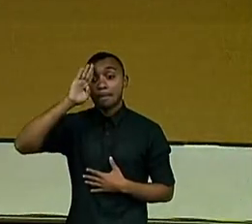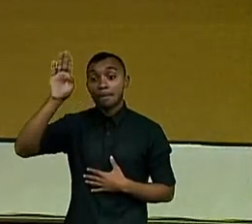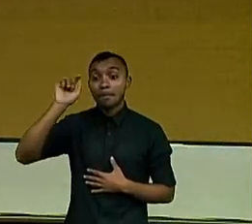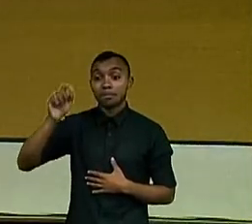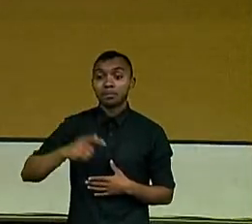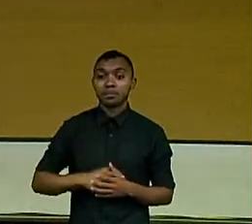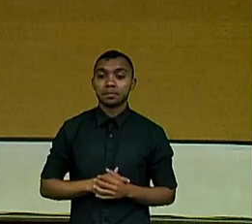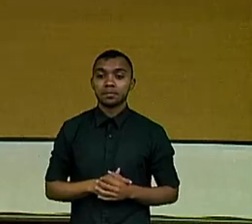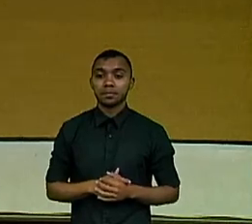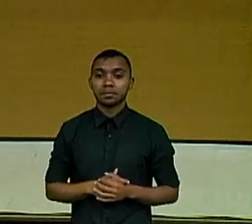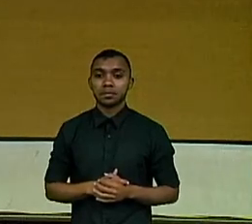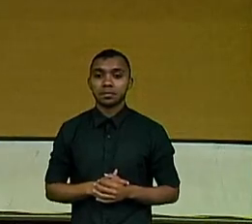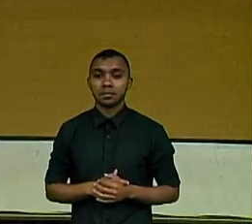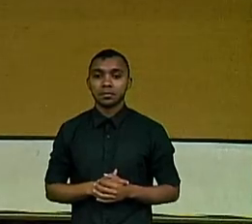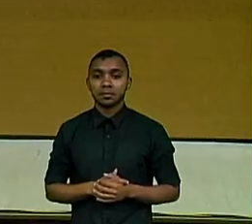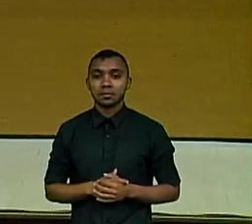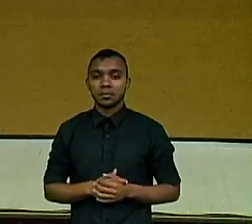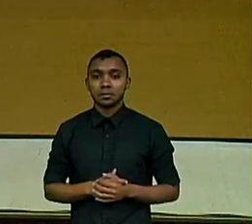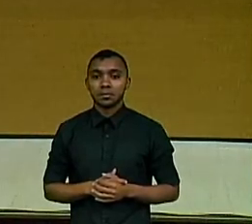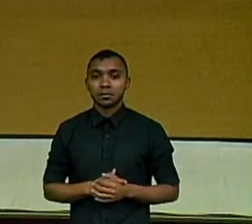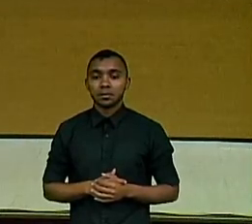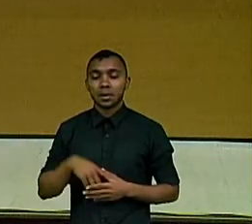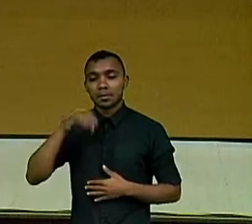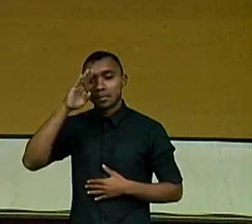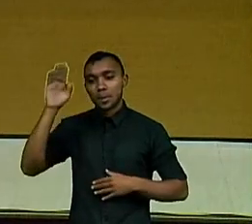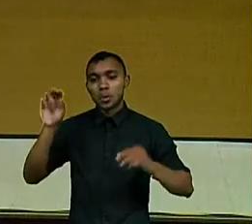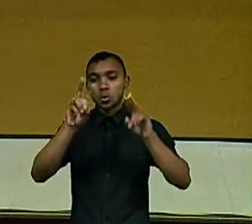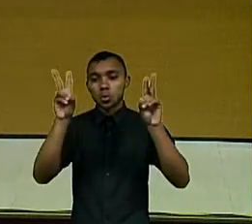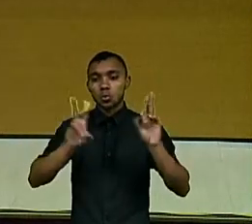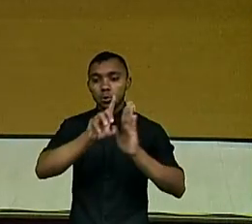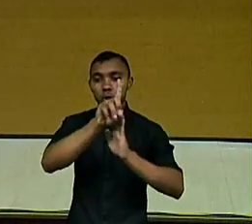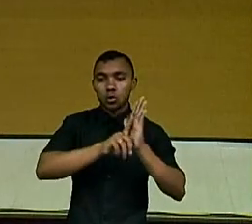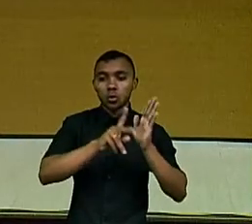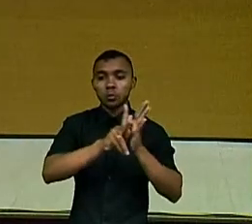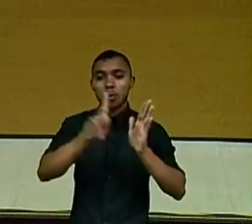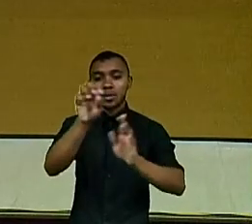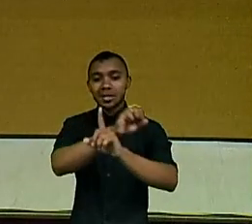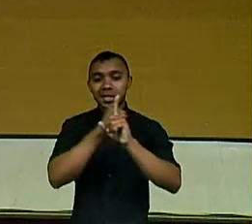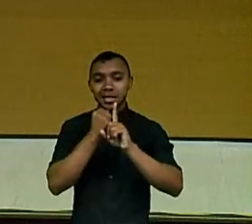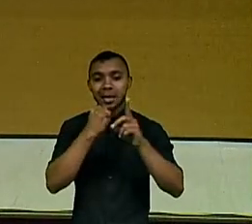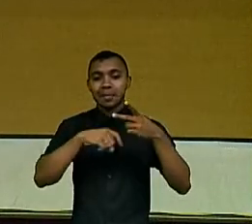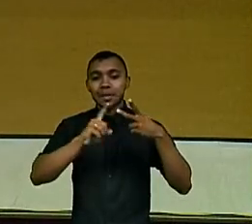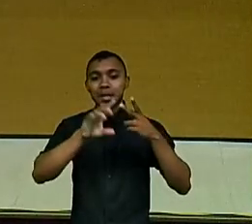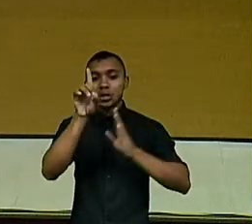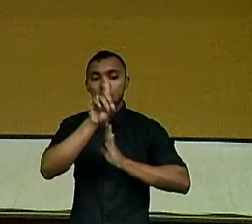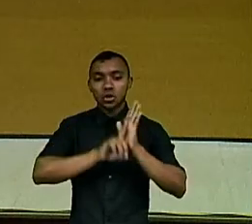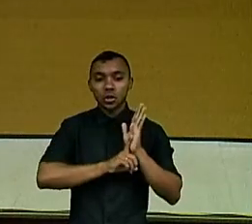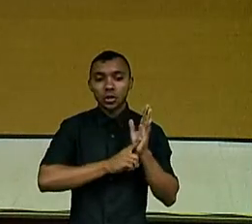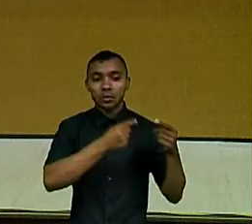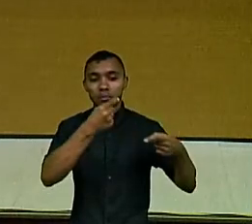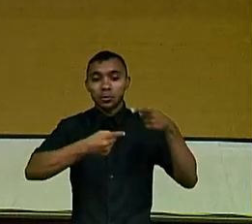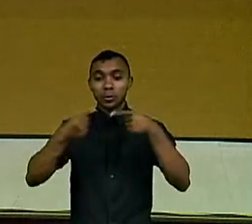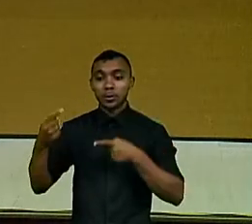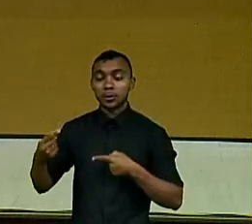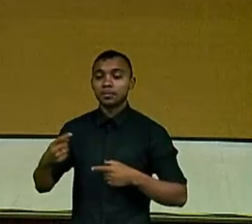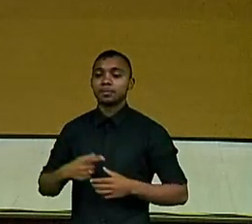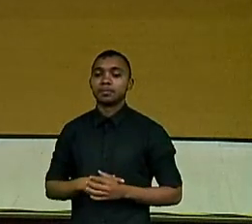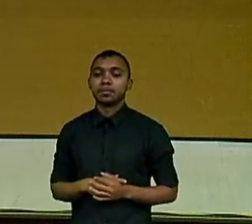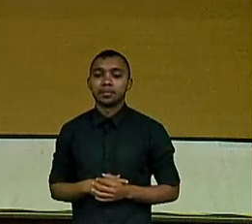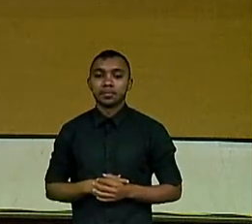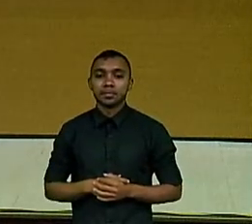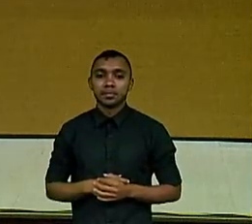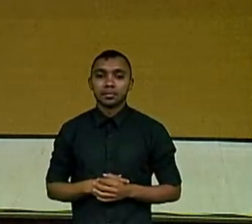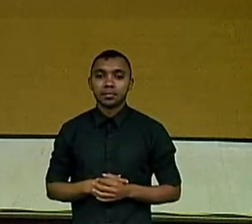no sentido de direitos sociais de direitos políticos tá um ano depois dessa